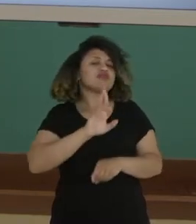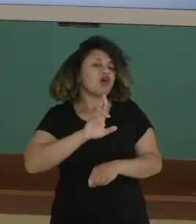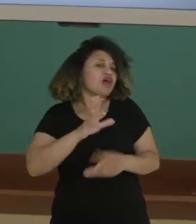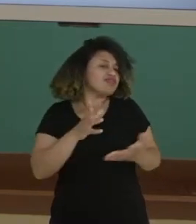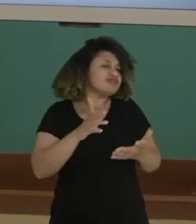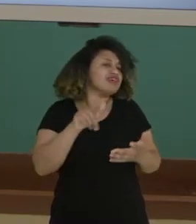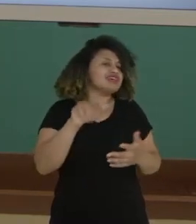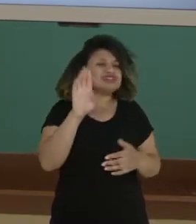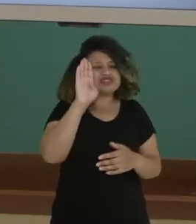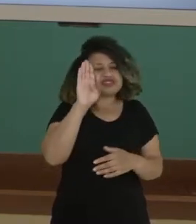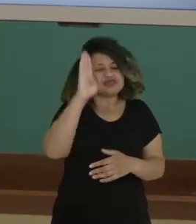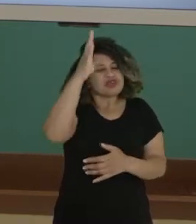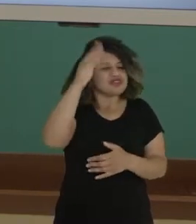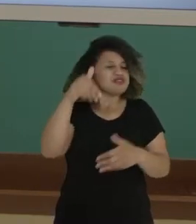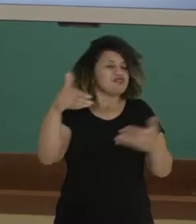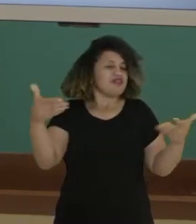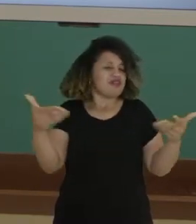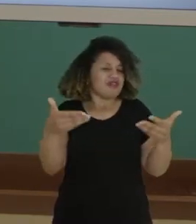chave do momento.